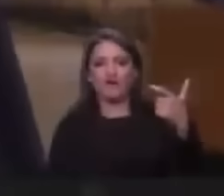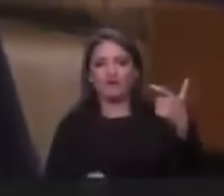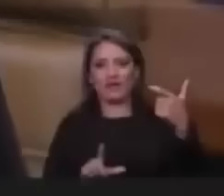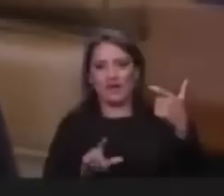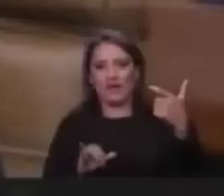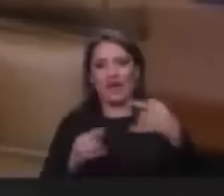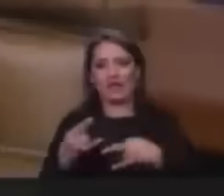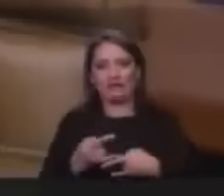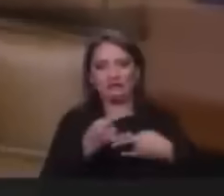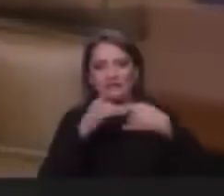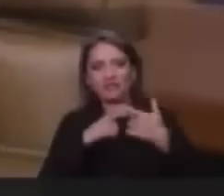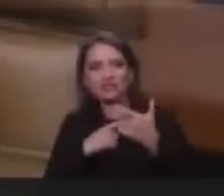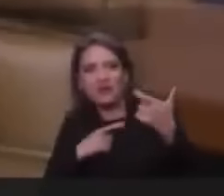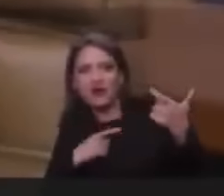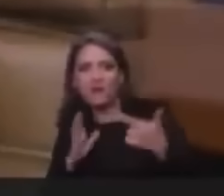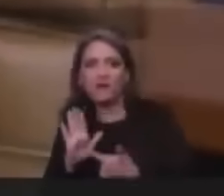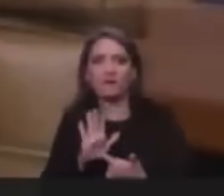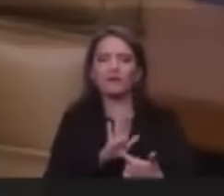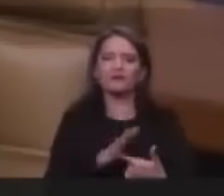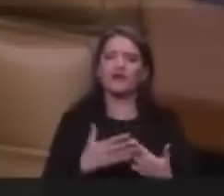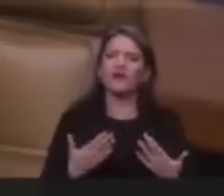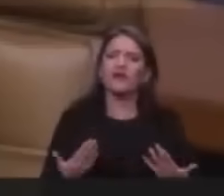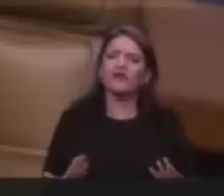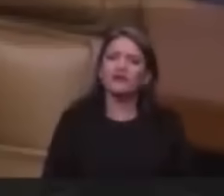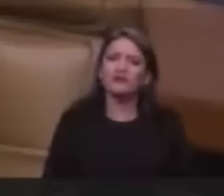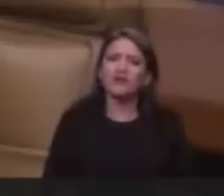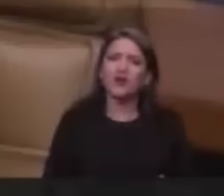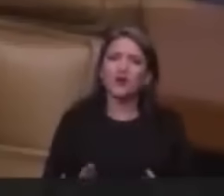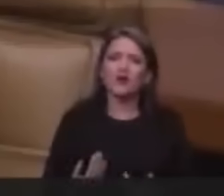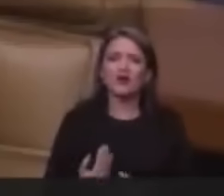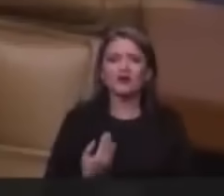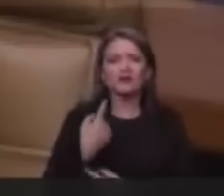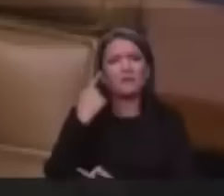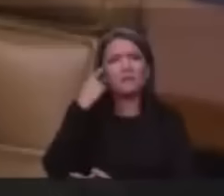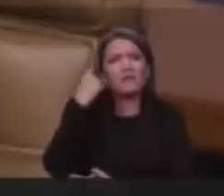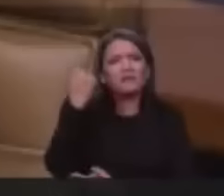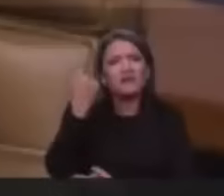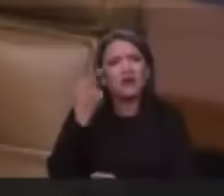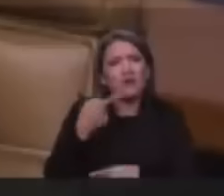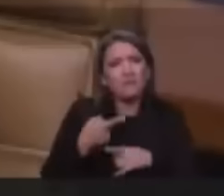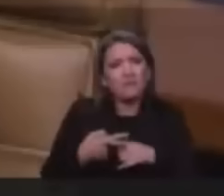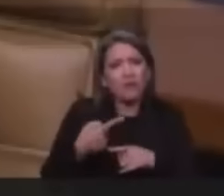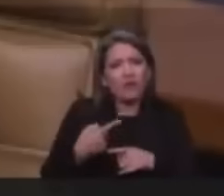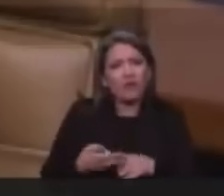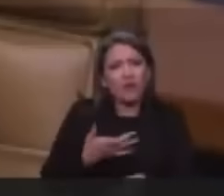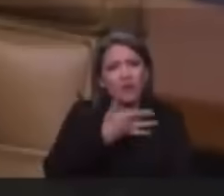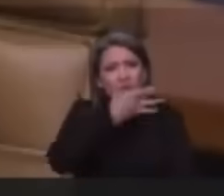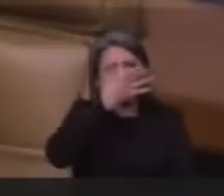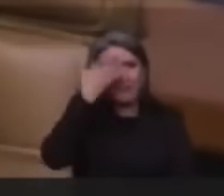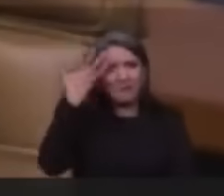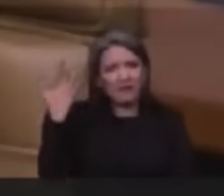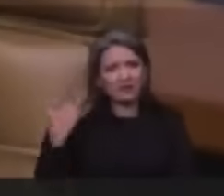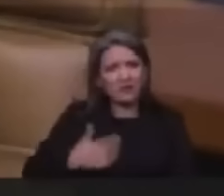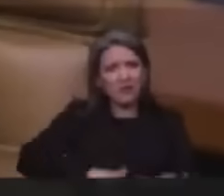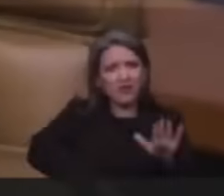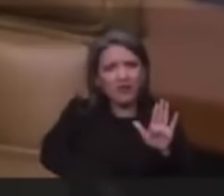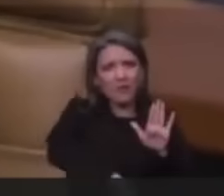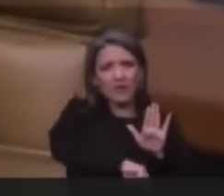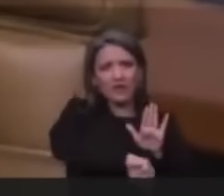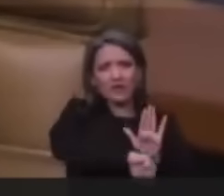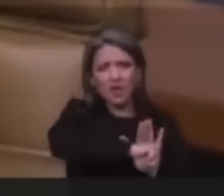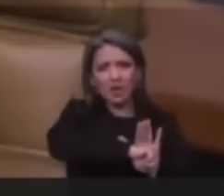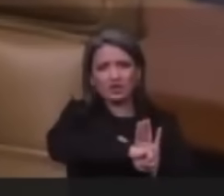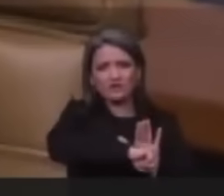importante refletirmos o porquê o porquê que criminosos que invadem